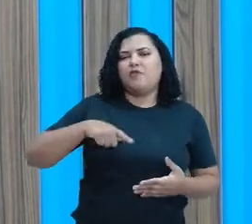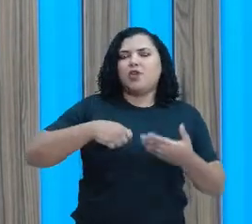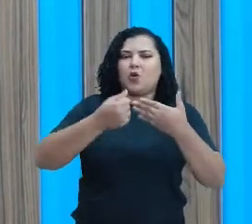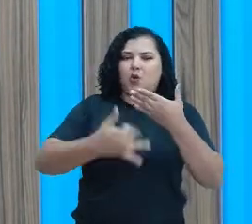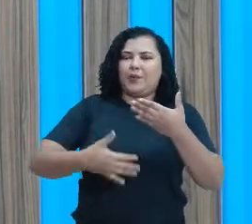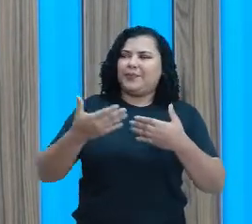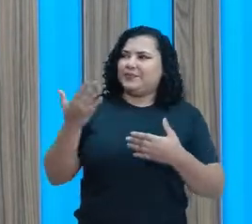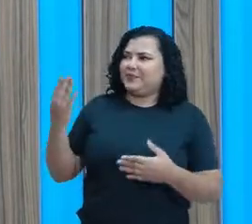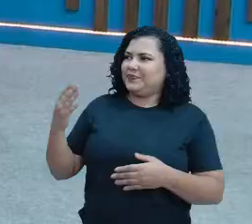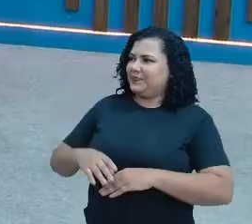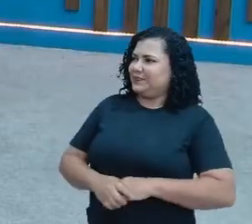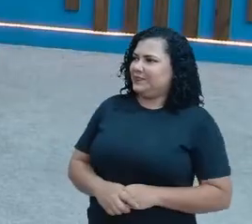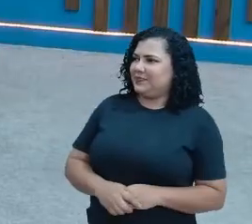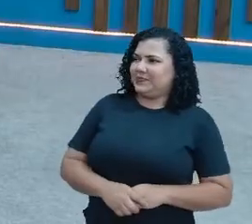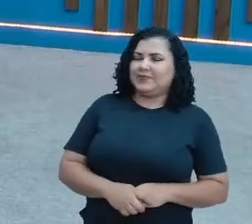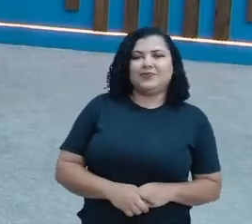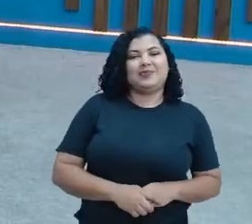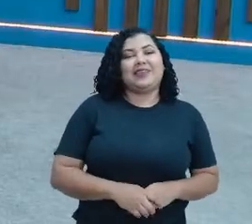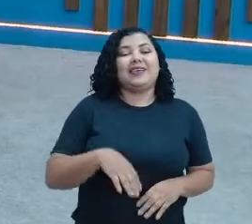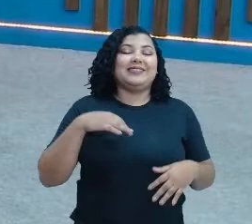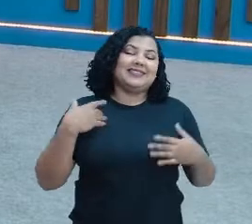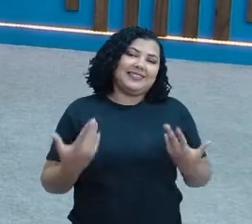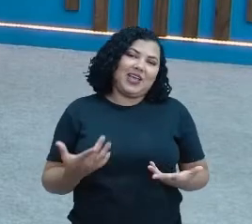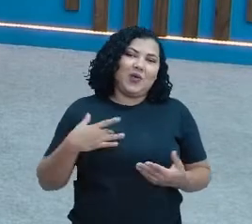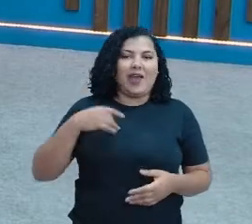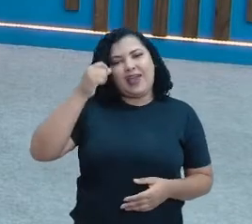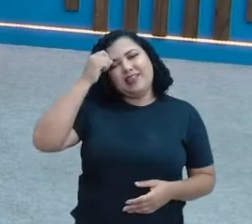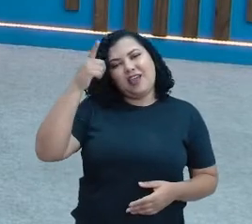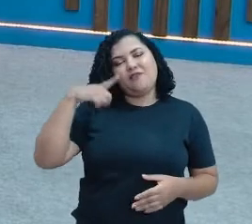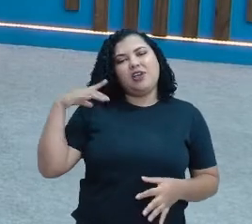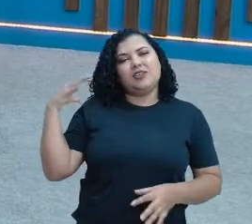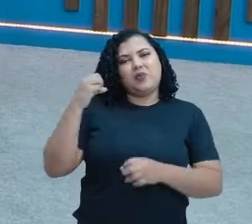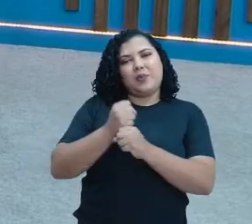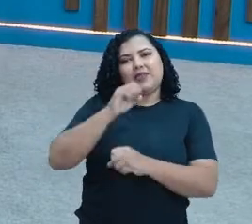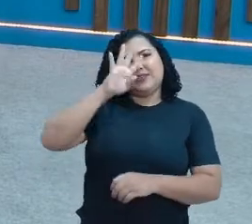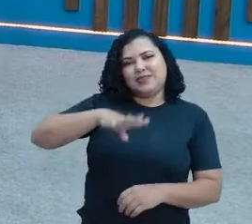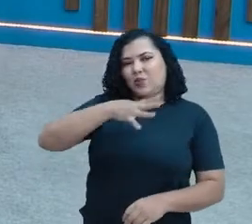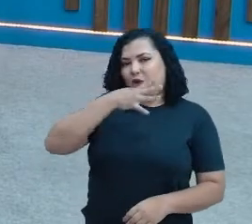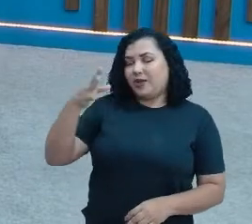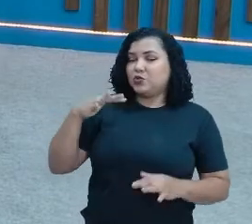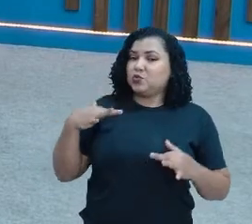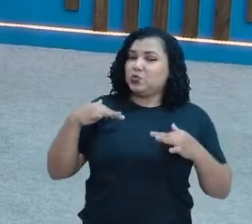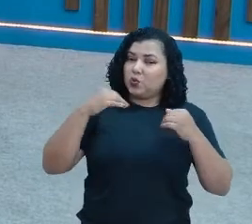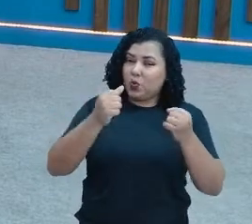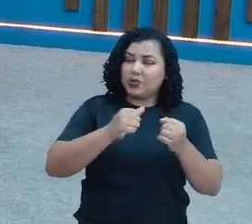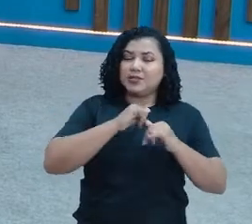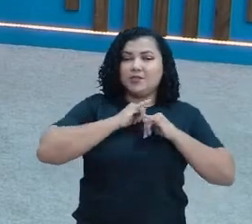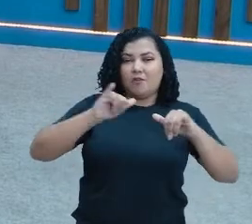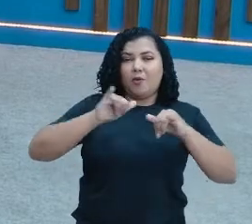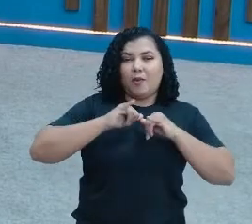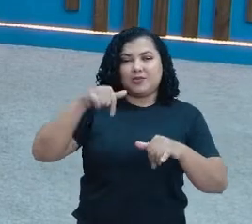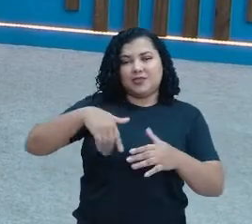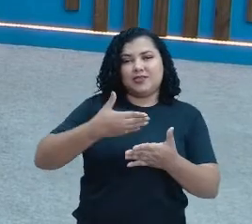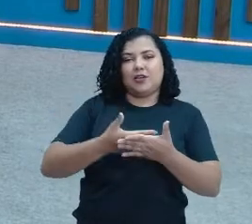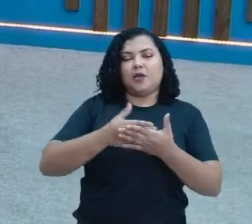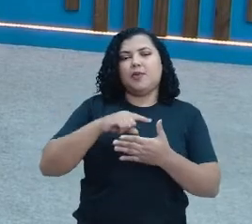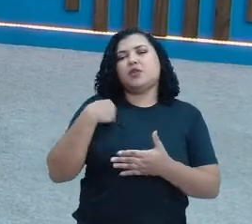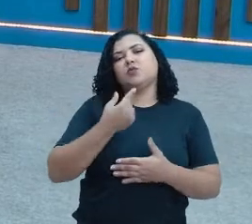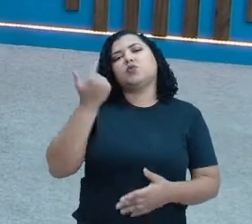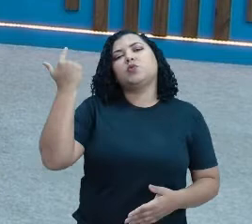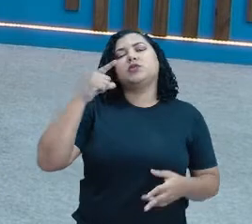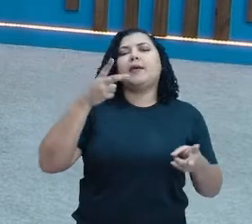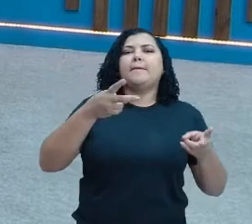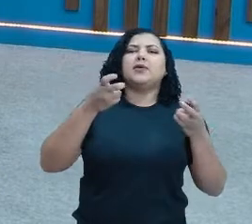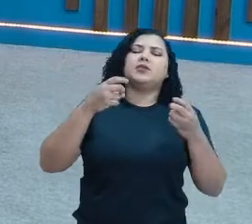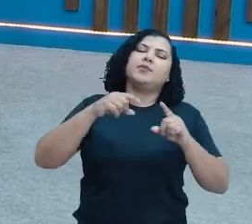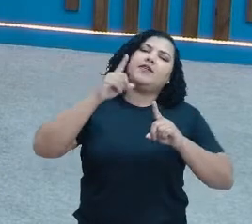comentário. Vai lá, Briane. Bom, gente, a ideia foi resumir nesse quadrinho aí todas as informações da aula, né, para que a gente consiga